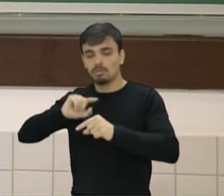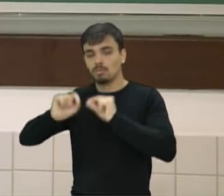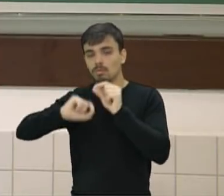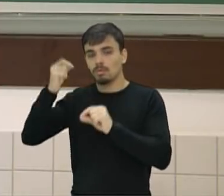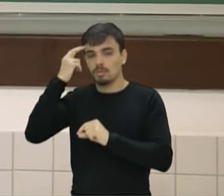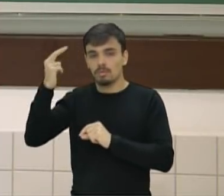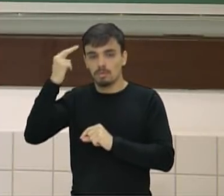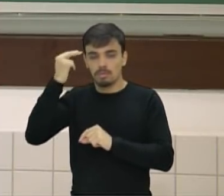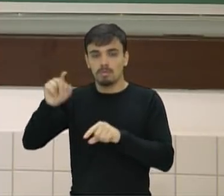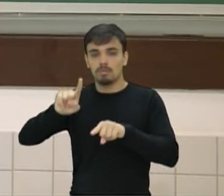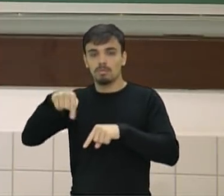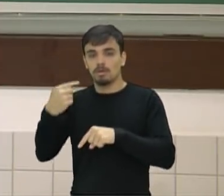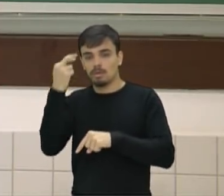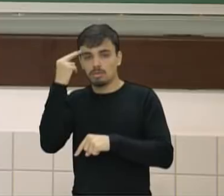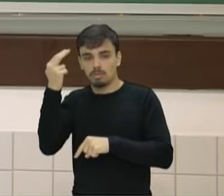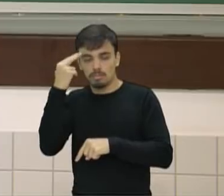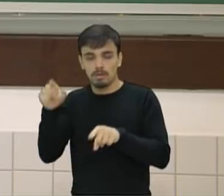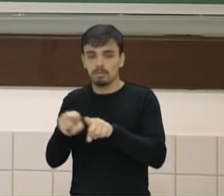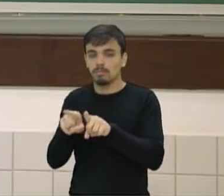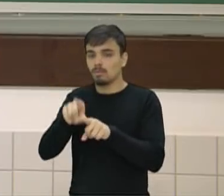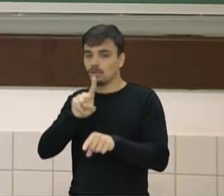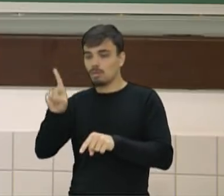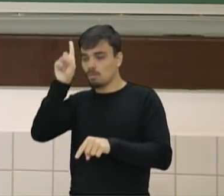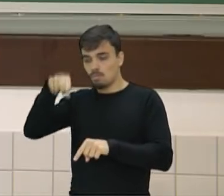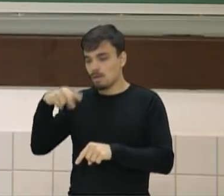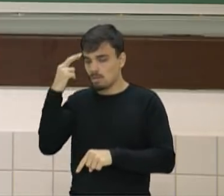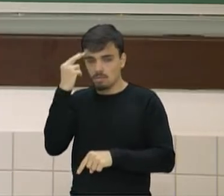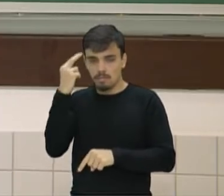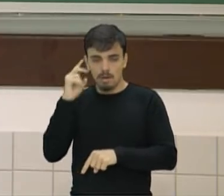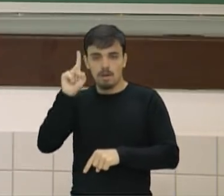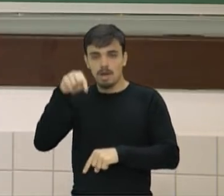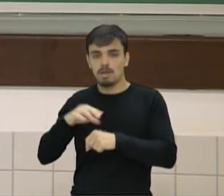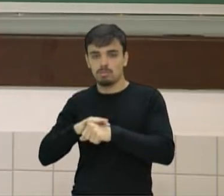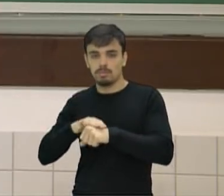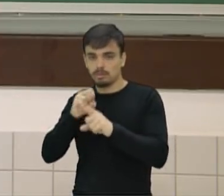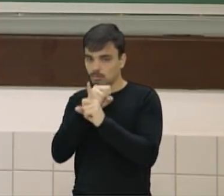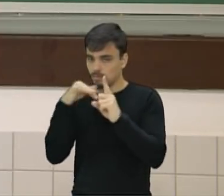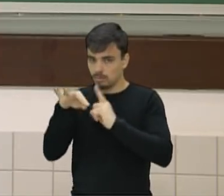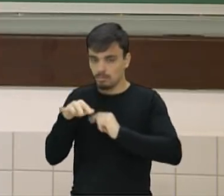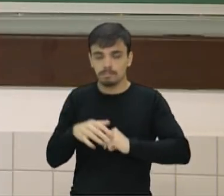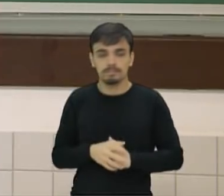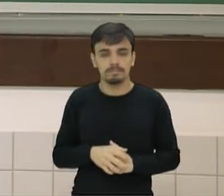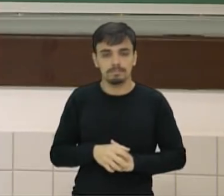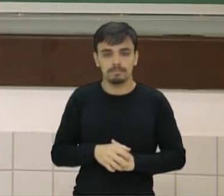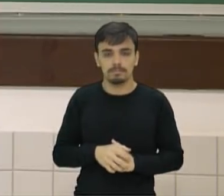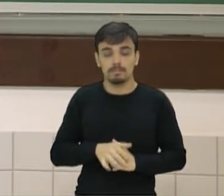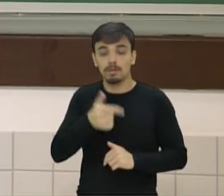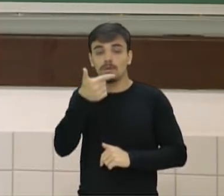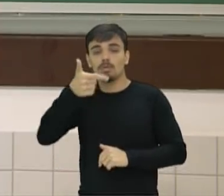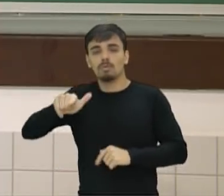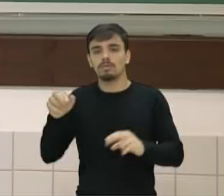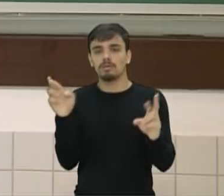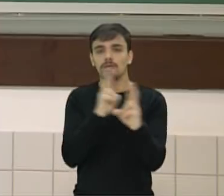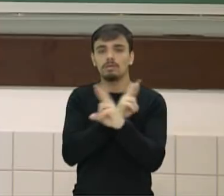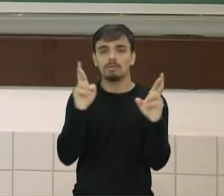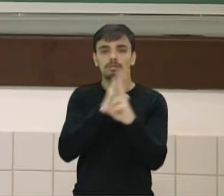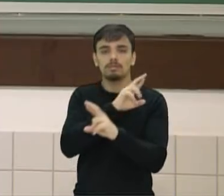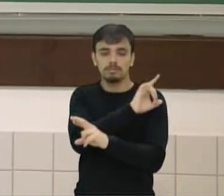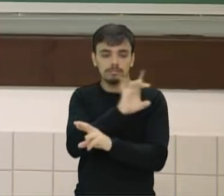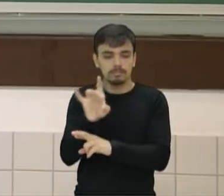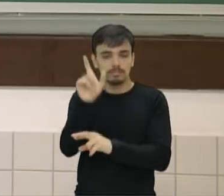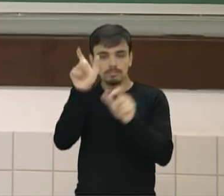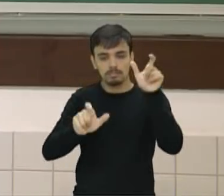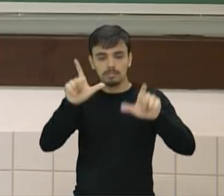o que é normal, o que é comum e o que não é normal, o que é a doença social. Outra relação, no conto, cada indivíduo tem